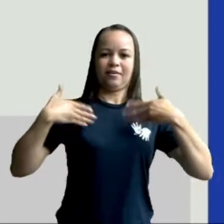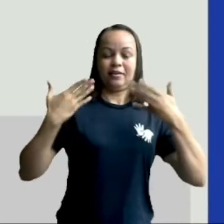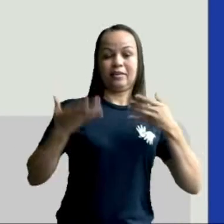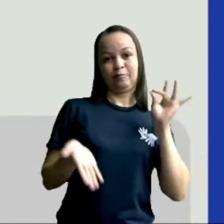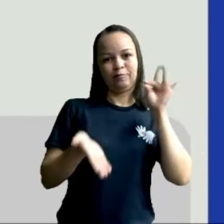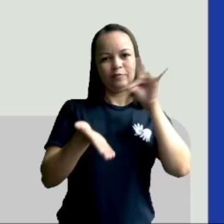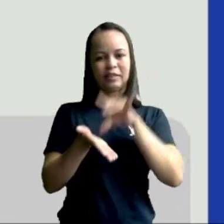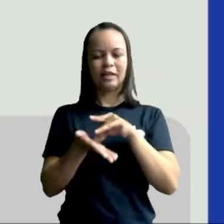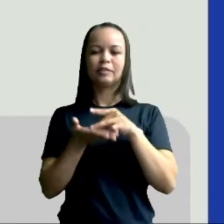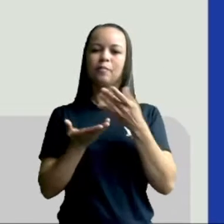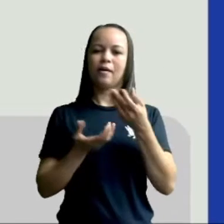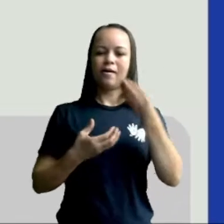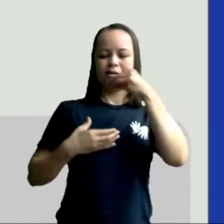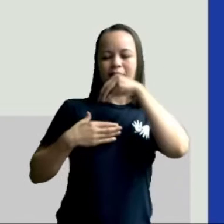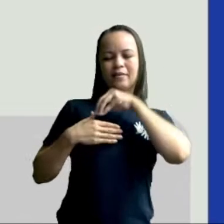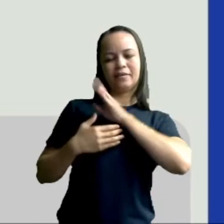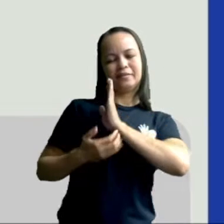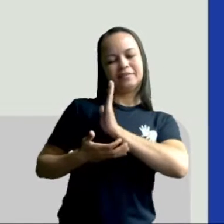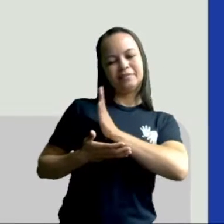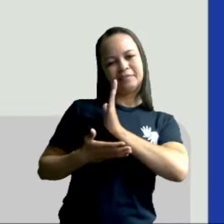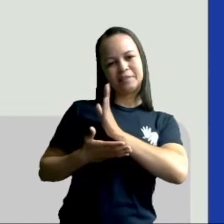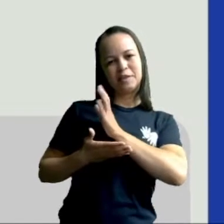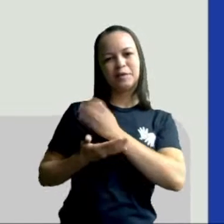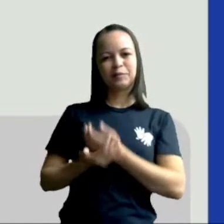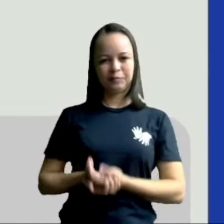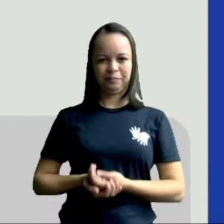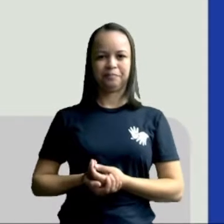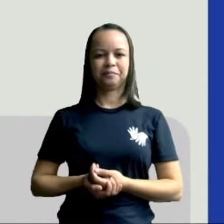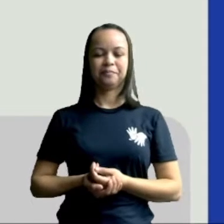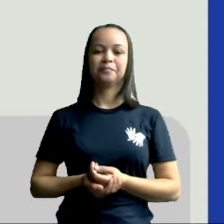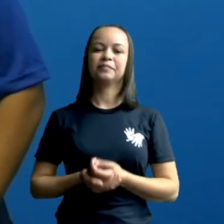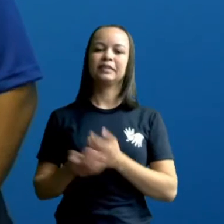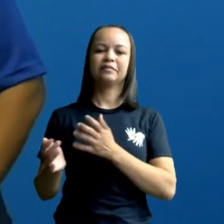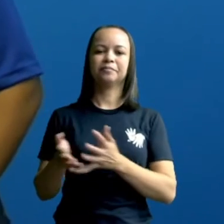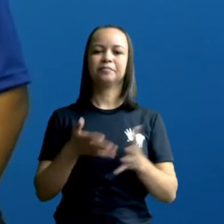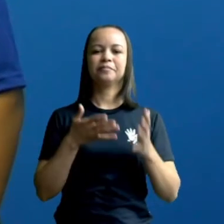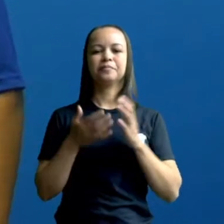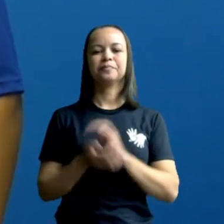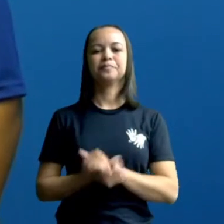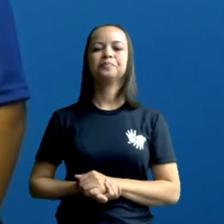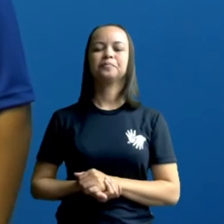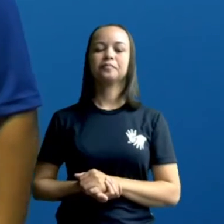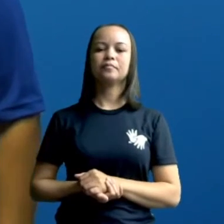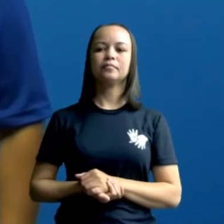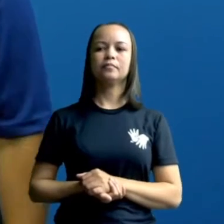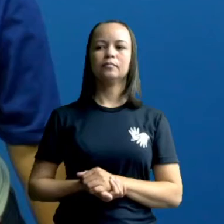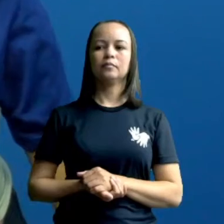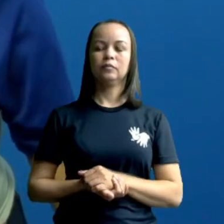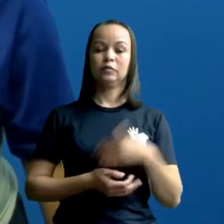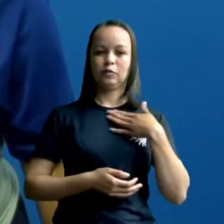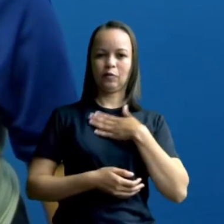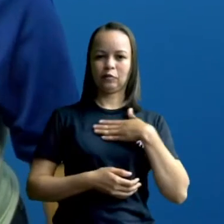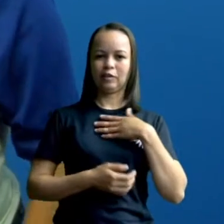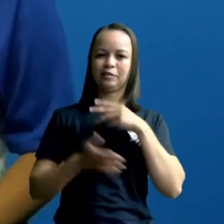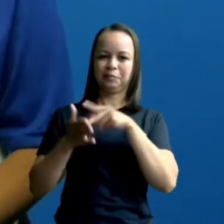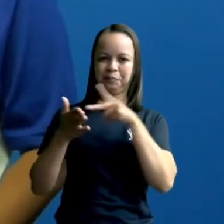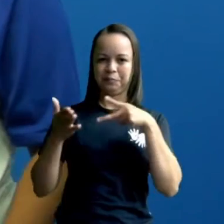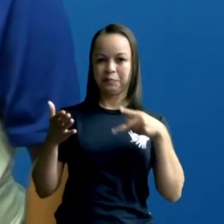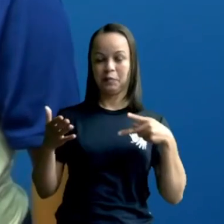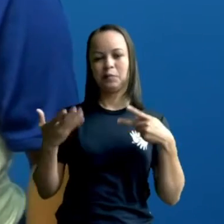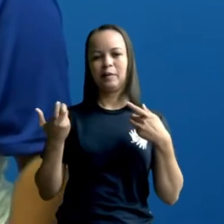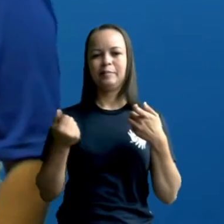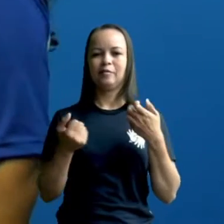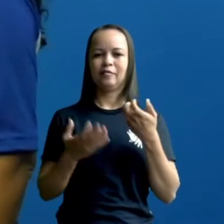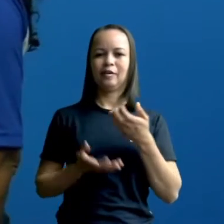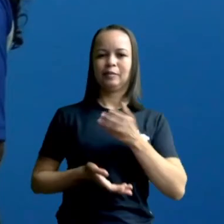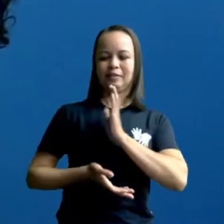para aquecer o coração. Vamos lá, pessoal? Vamos lá? Gostaram do poema? Vamos